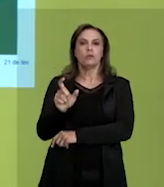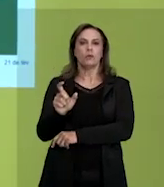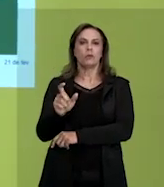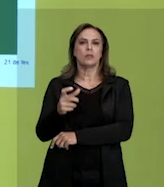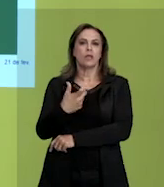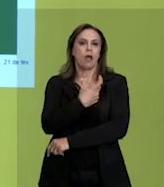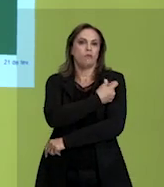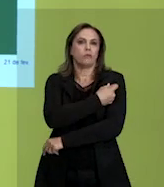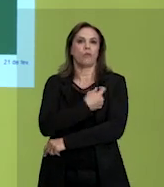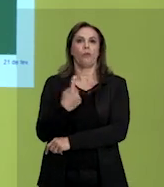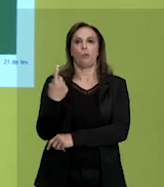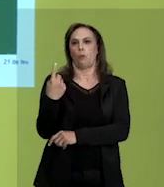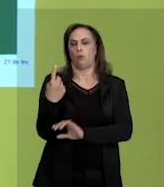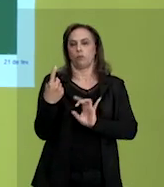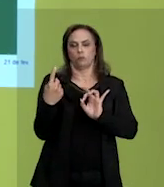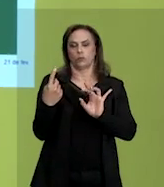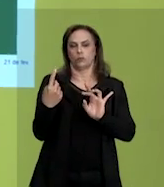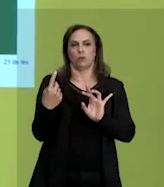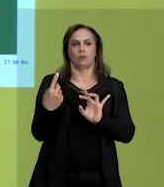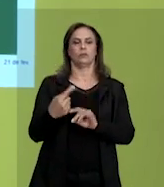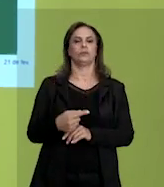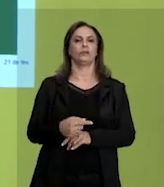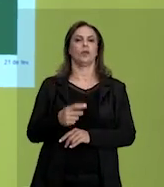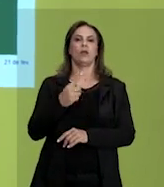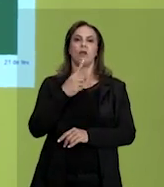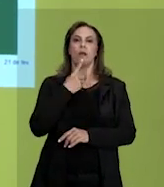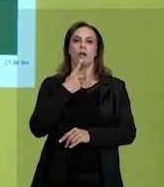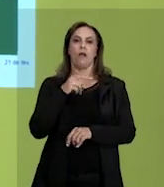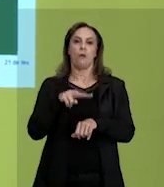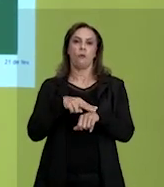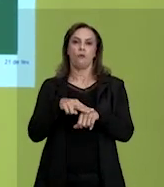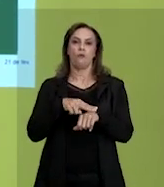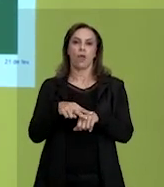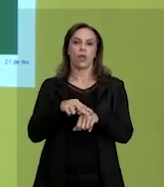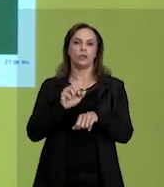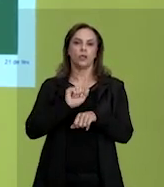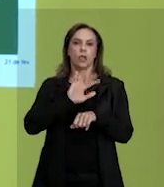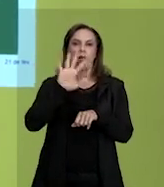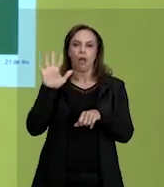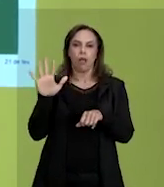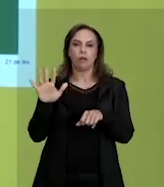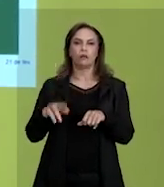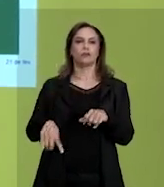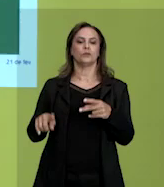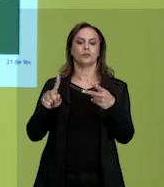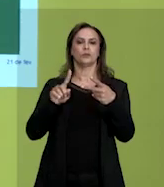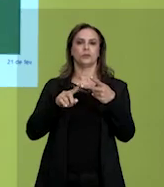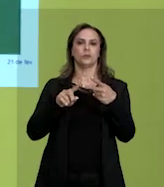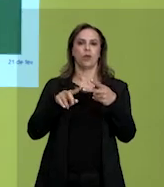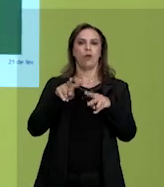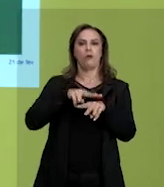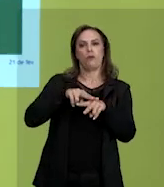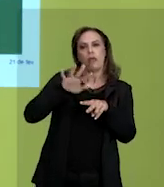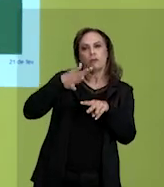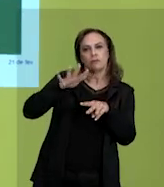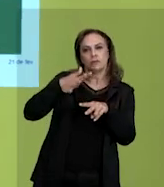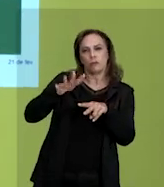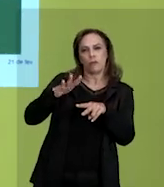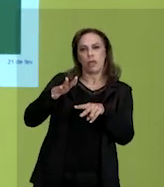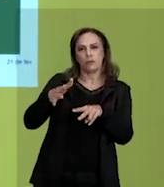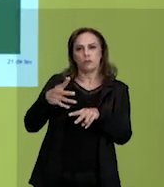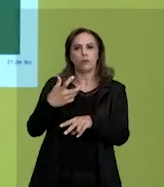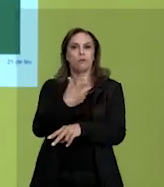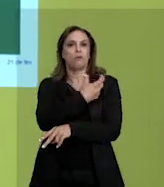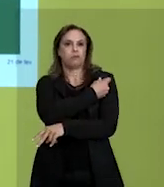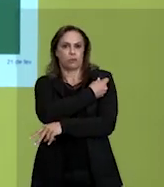claro, pessoas totalmente vacinadas nesse verde intermediário, e as pessoas que receberam a dose de